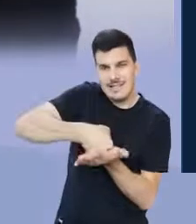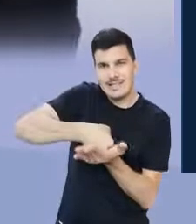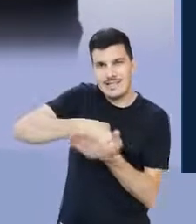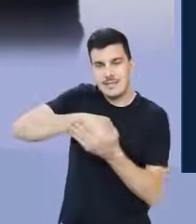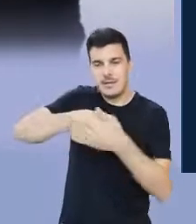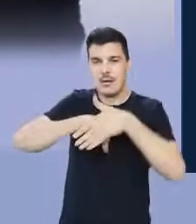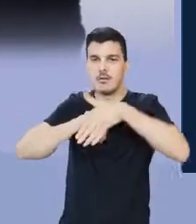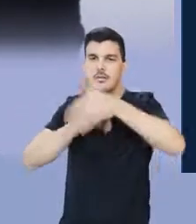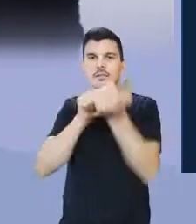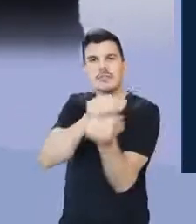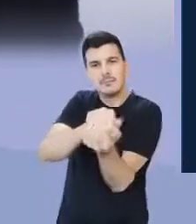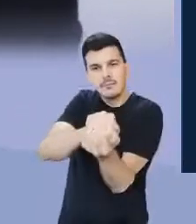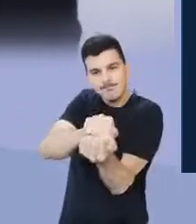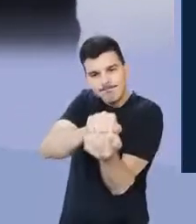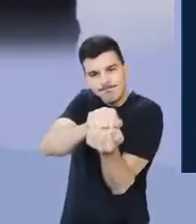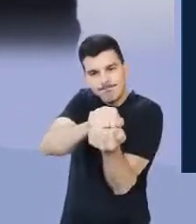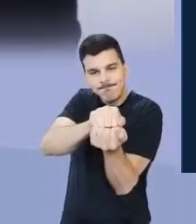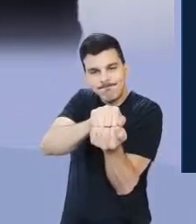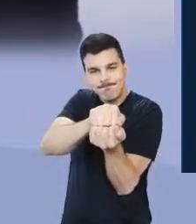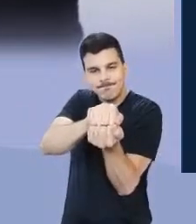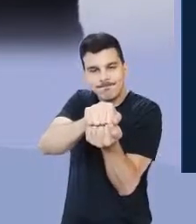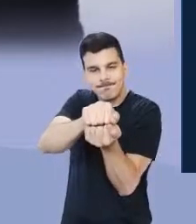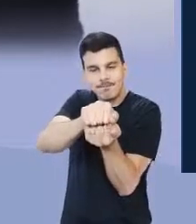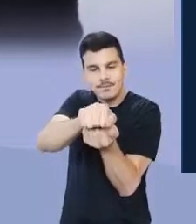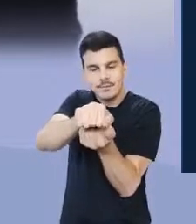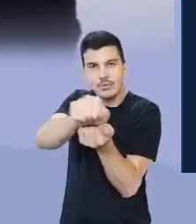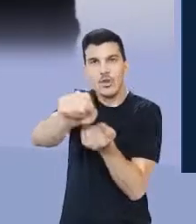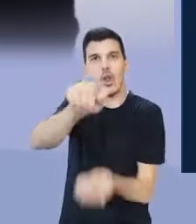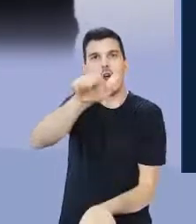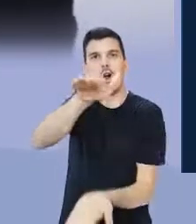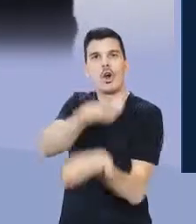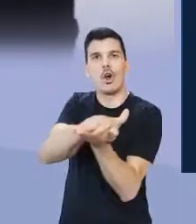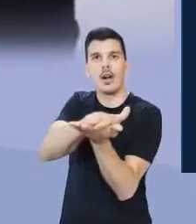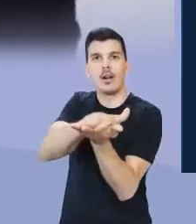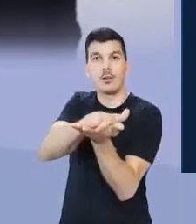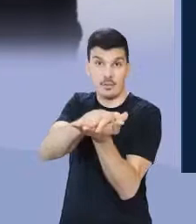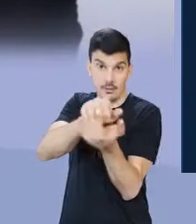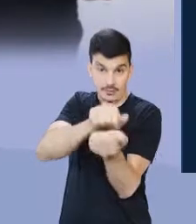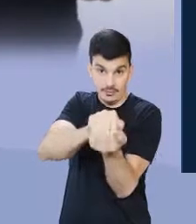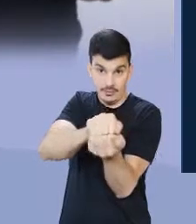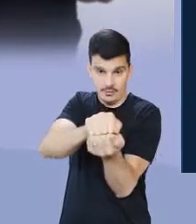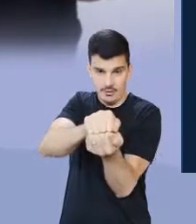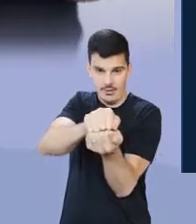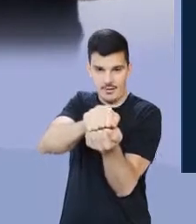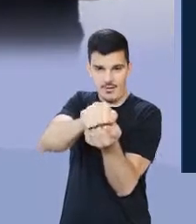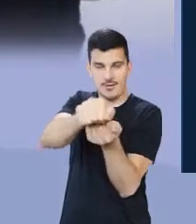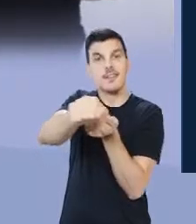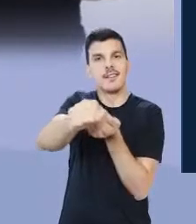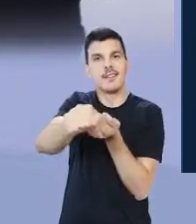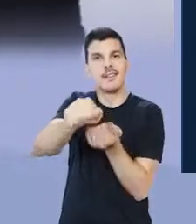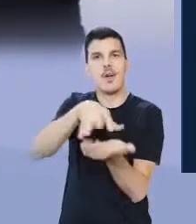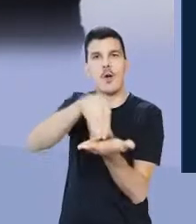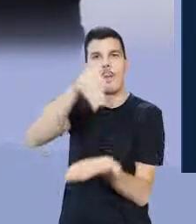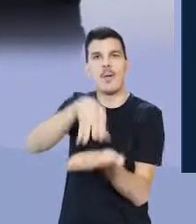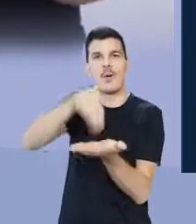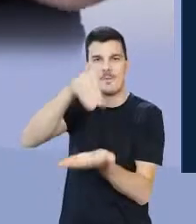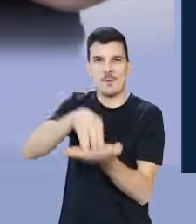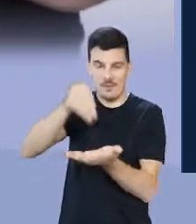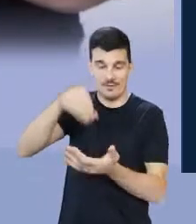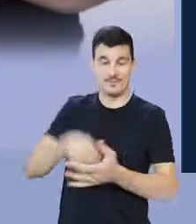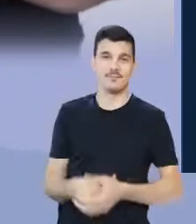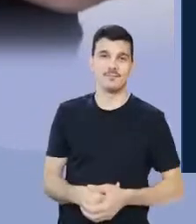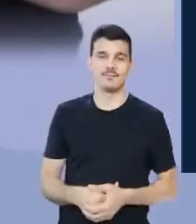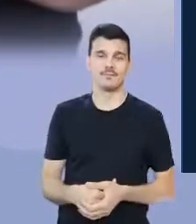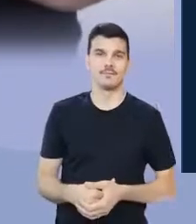ia passando e ali a cópia ia sendo feita desse material.